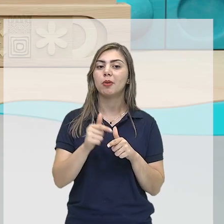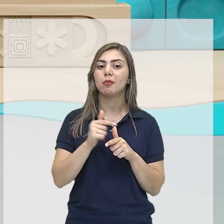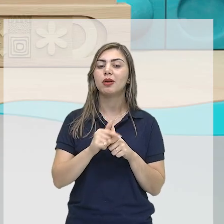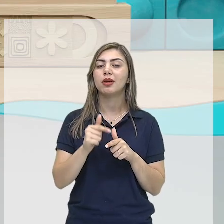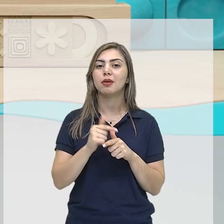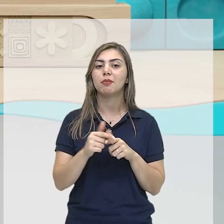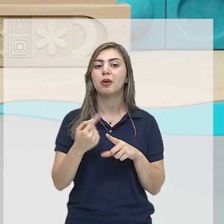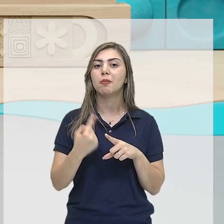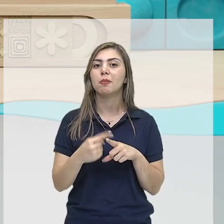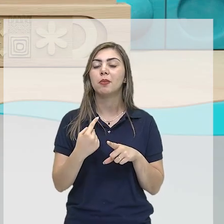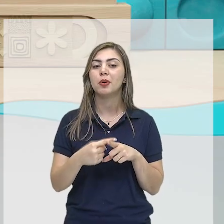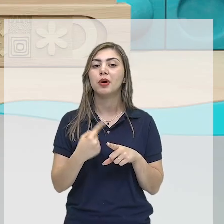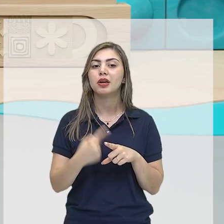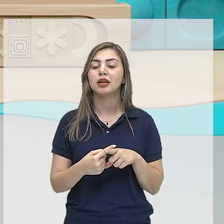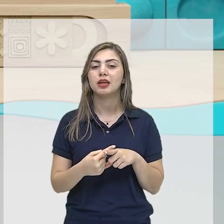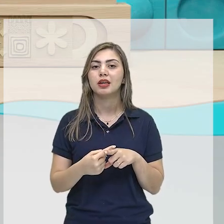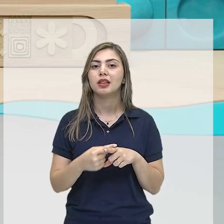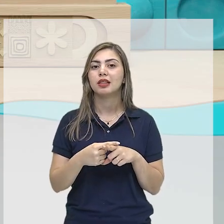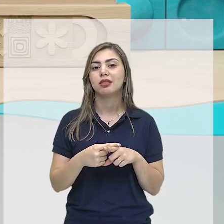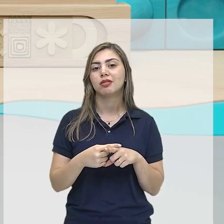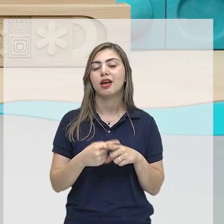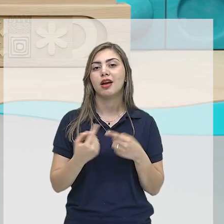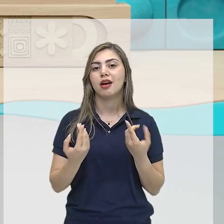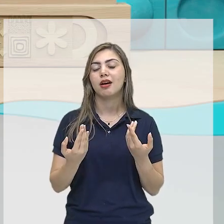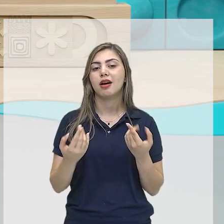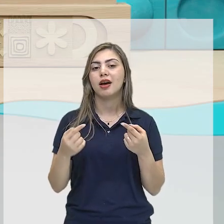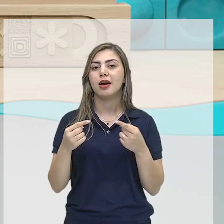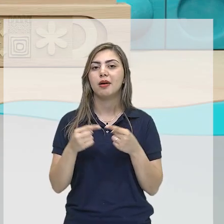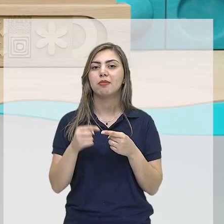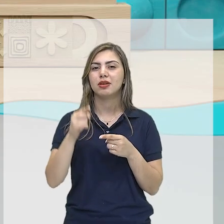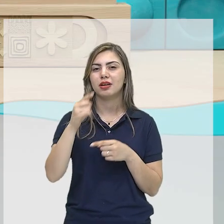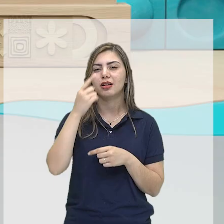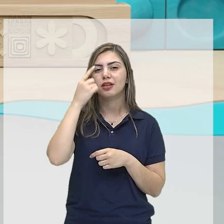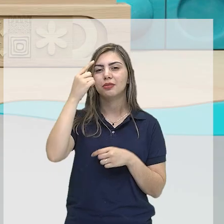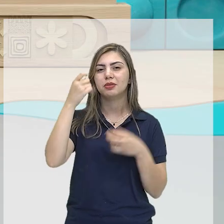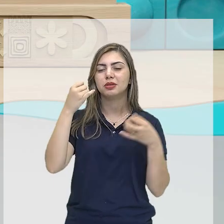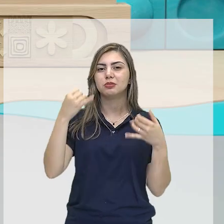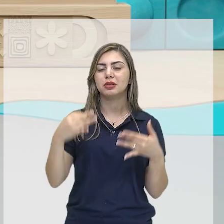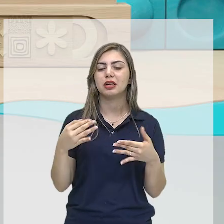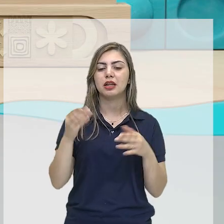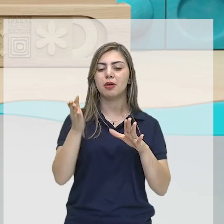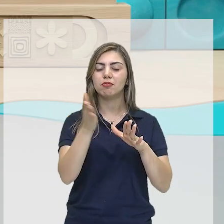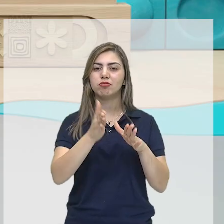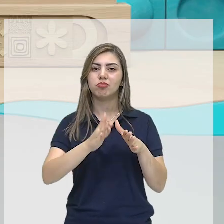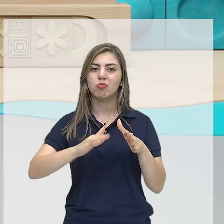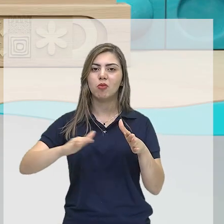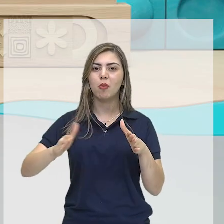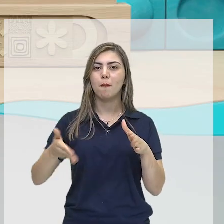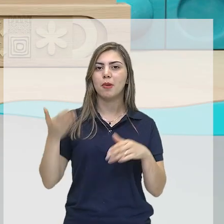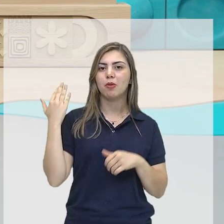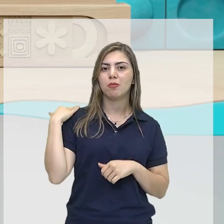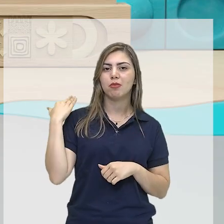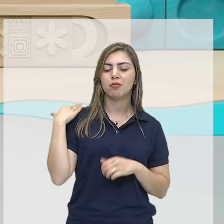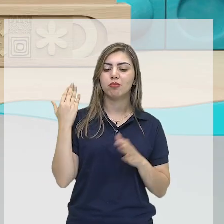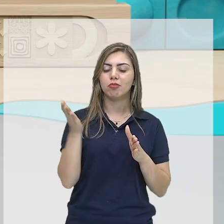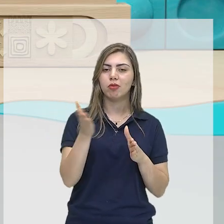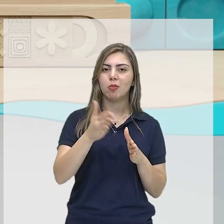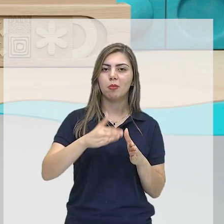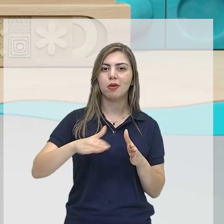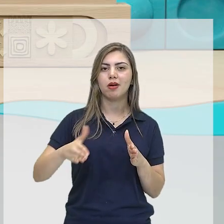né? Relacionado à hiperlordose, que acontece aqui na região lombar da pessoa. Entendidos